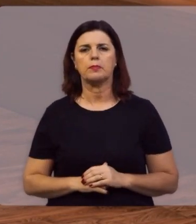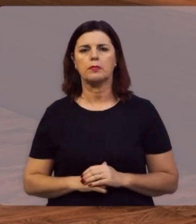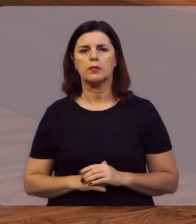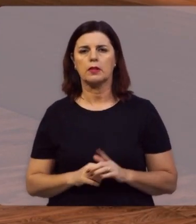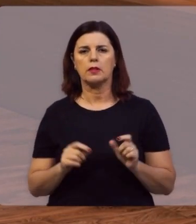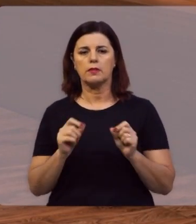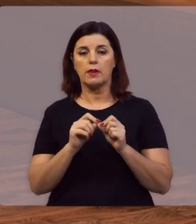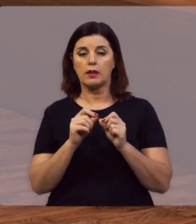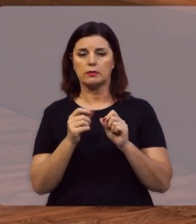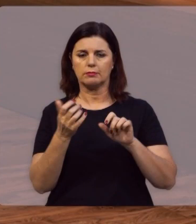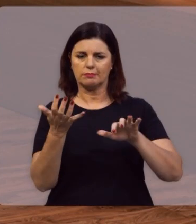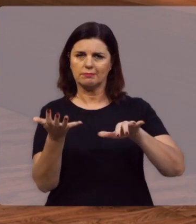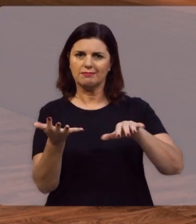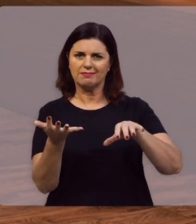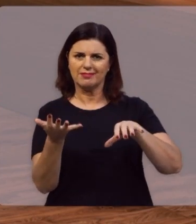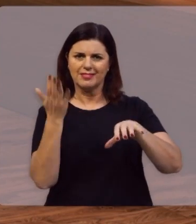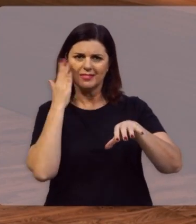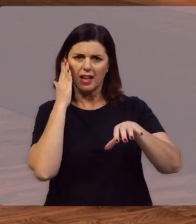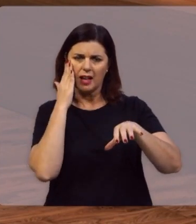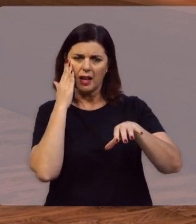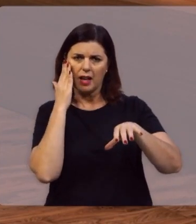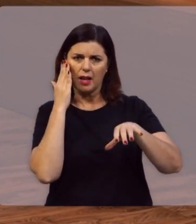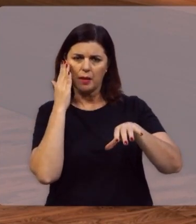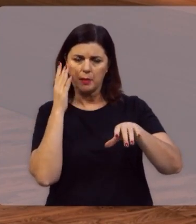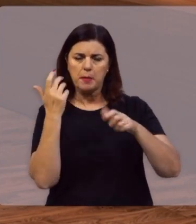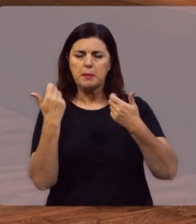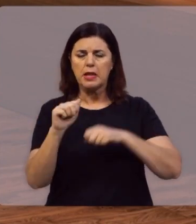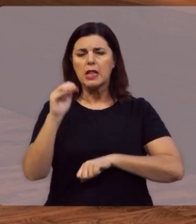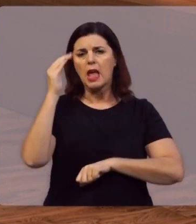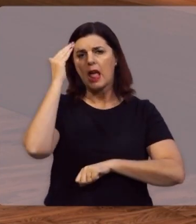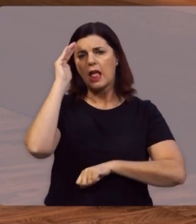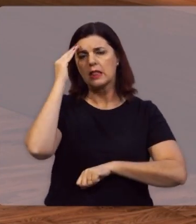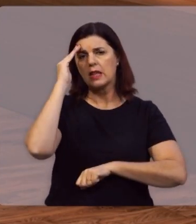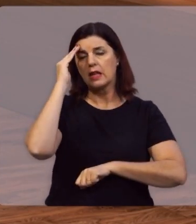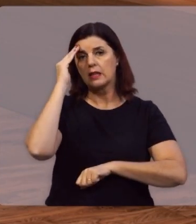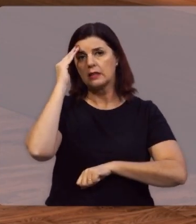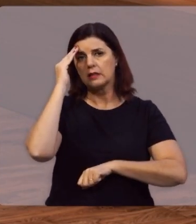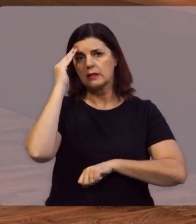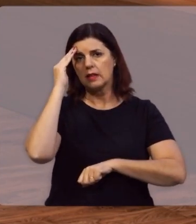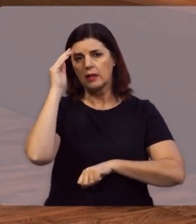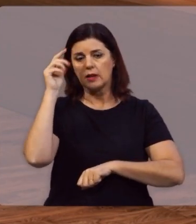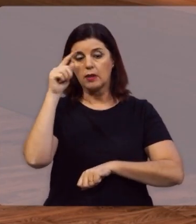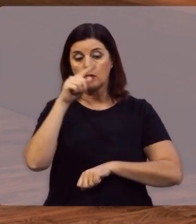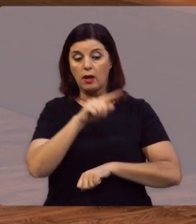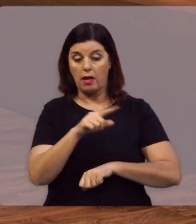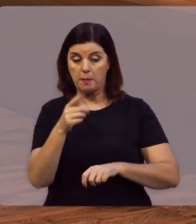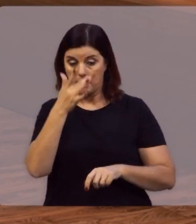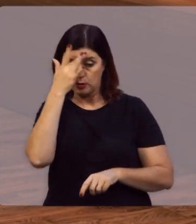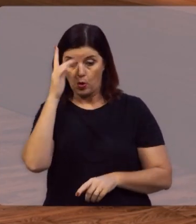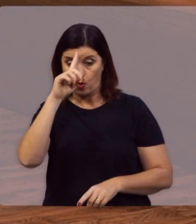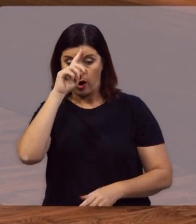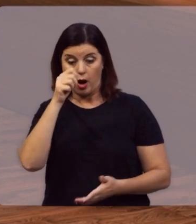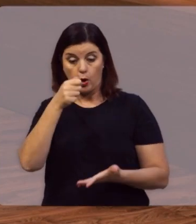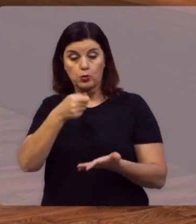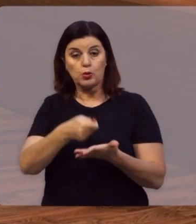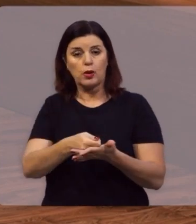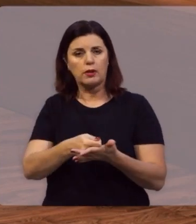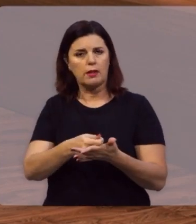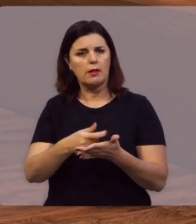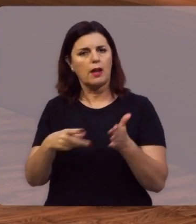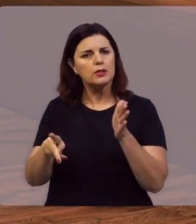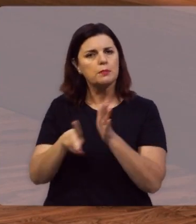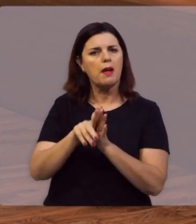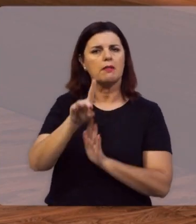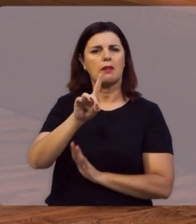executivo e judiciário precisa entender que ela é ministro de Deus tá escrito aqui